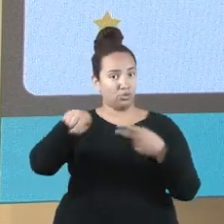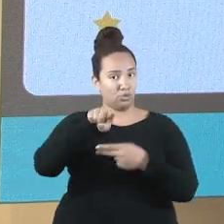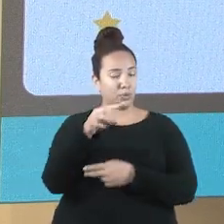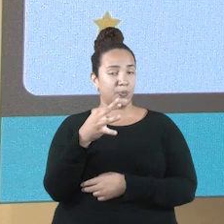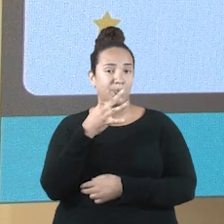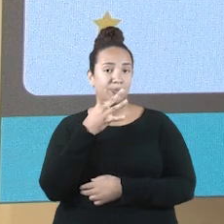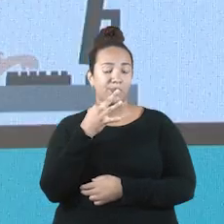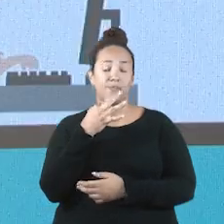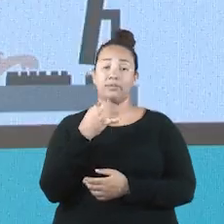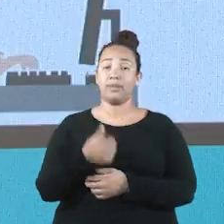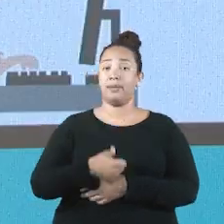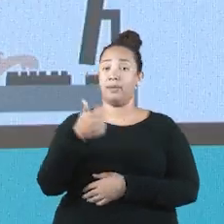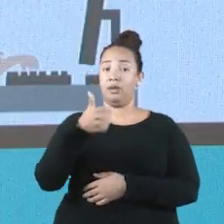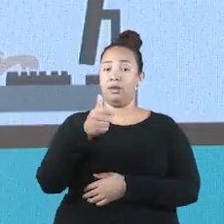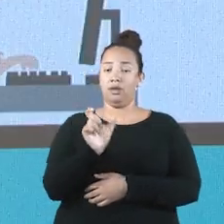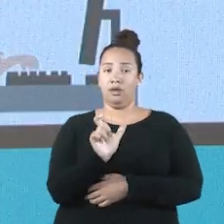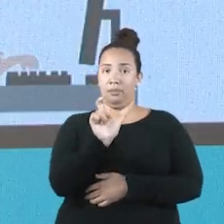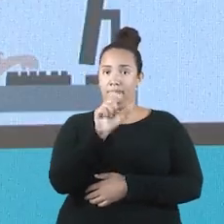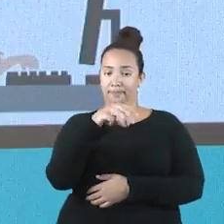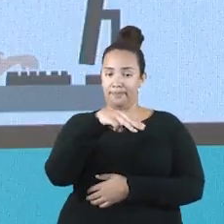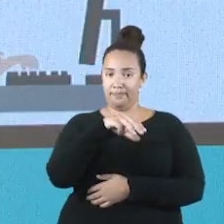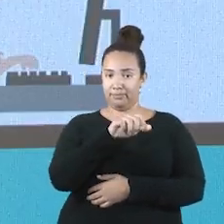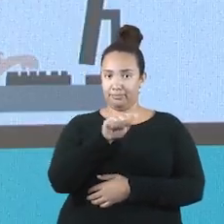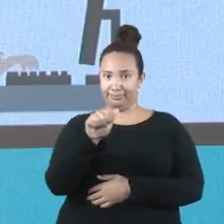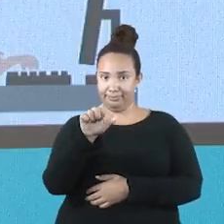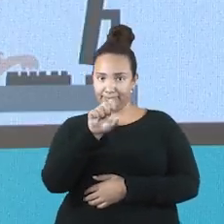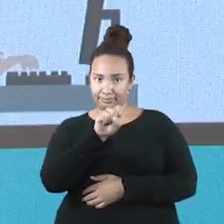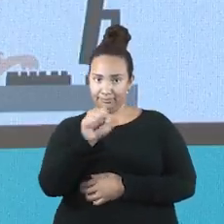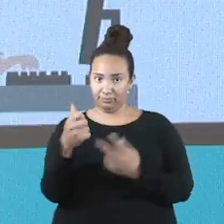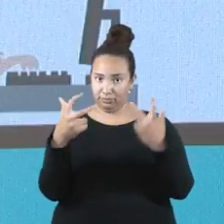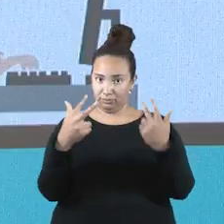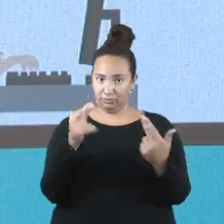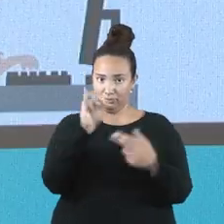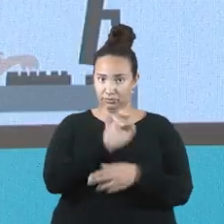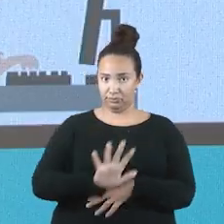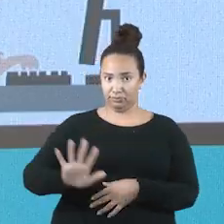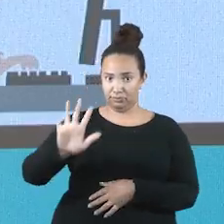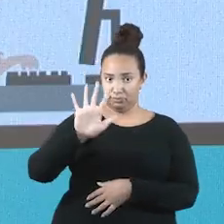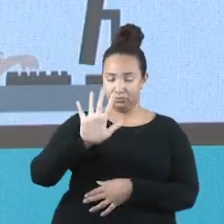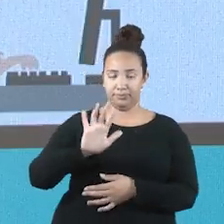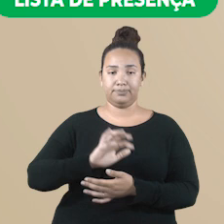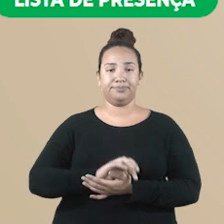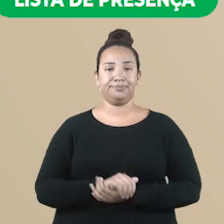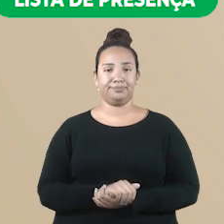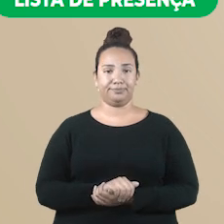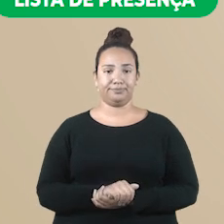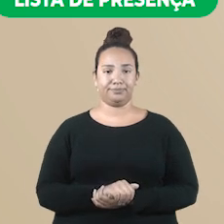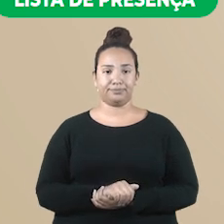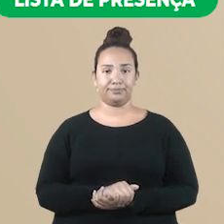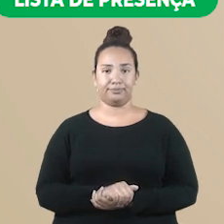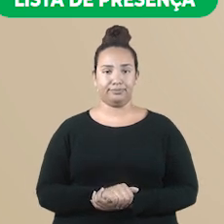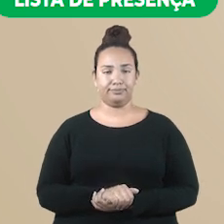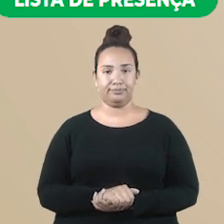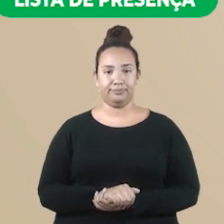que descobrimos. Primeiro, escrevemos a palavra massa como destaque dessa forma.